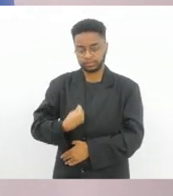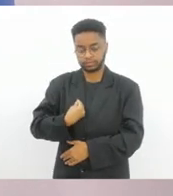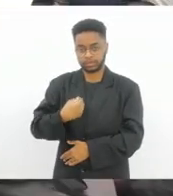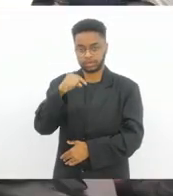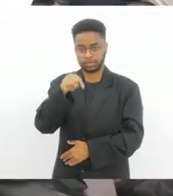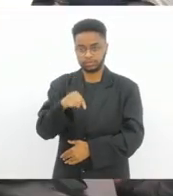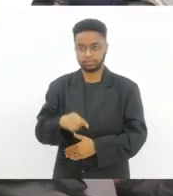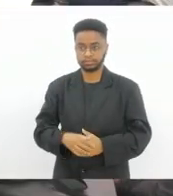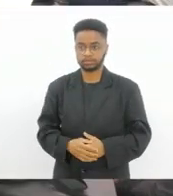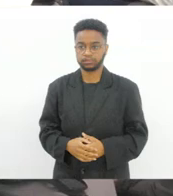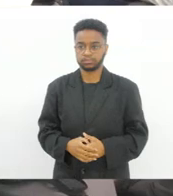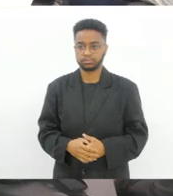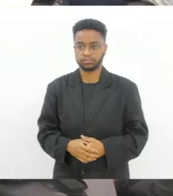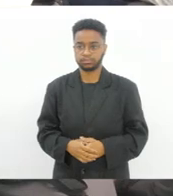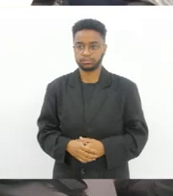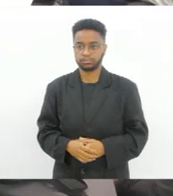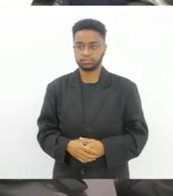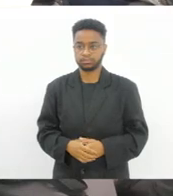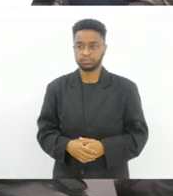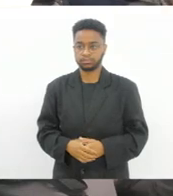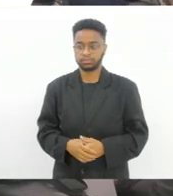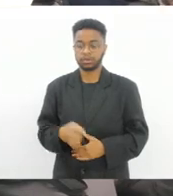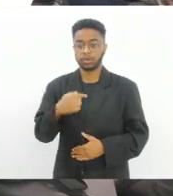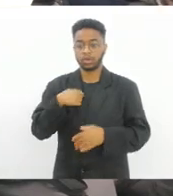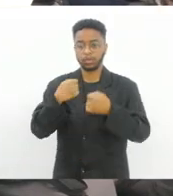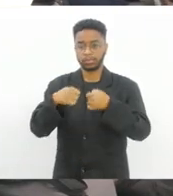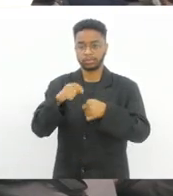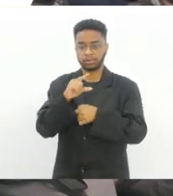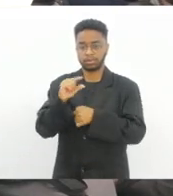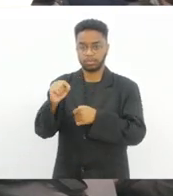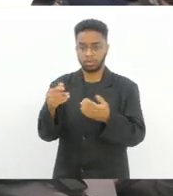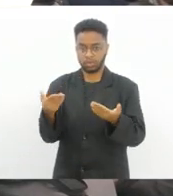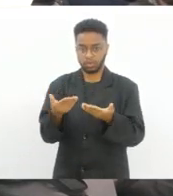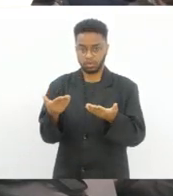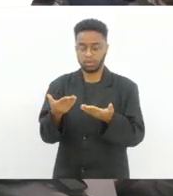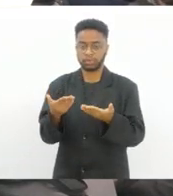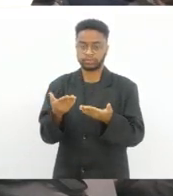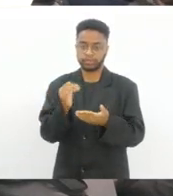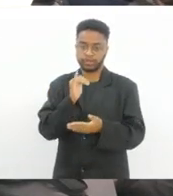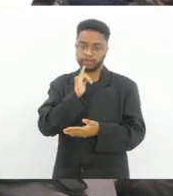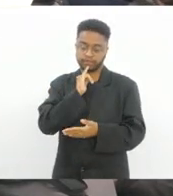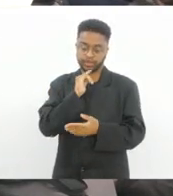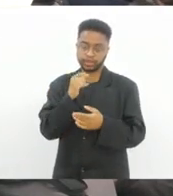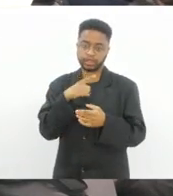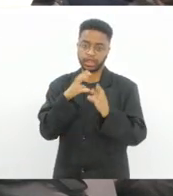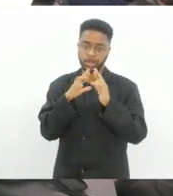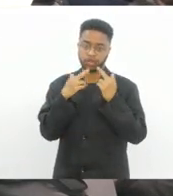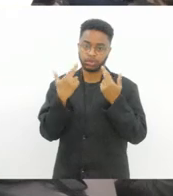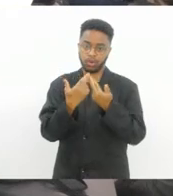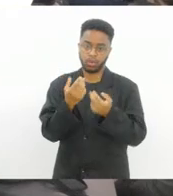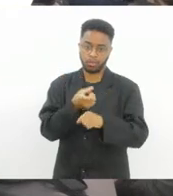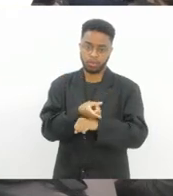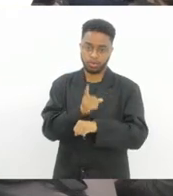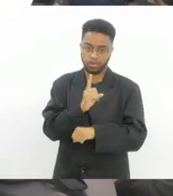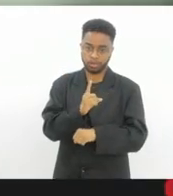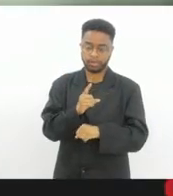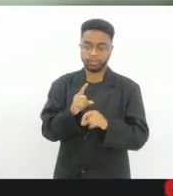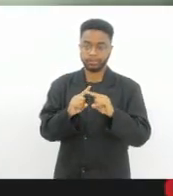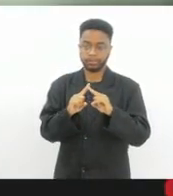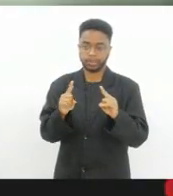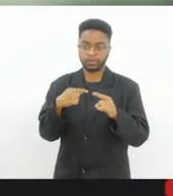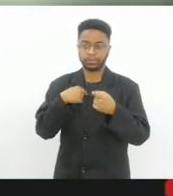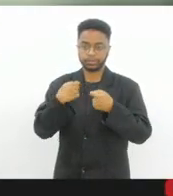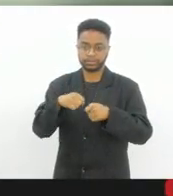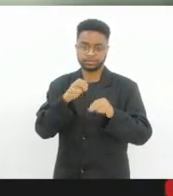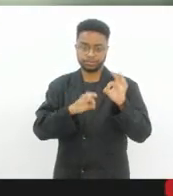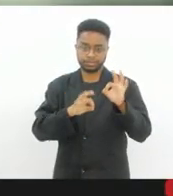presença. Renata, eu vou precisar sair, infelizmente. Perfeito. Tenho uma reunião a 1:00. Aí preciso me